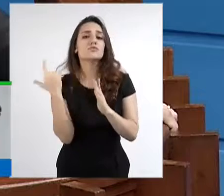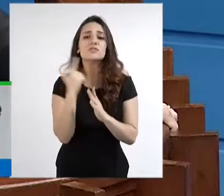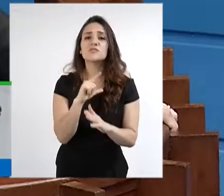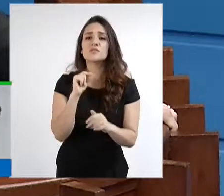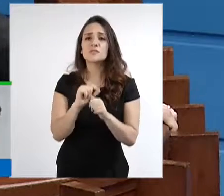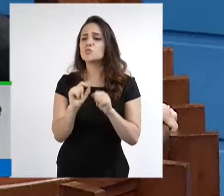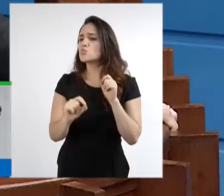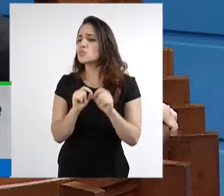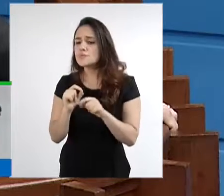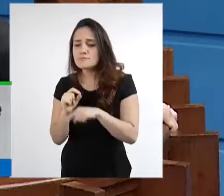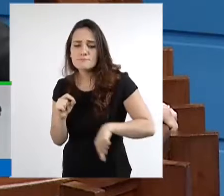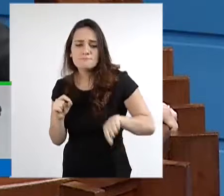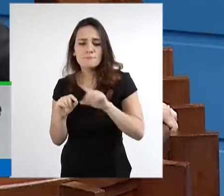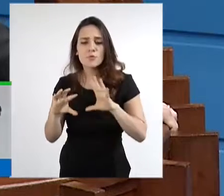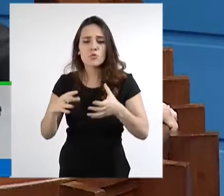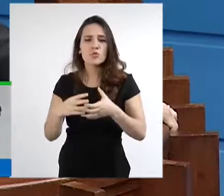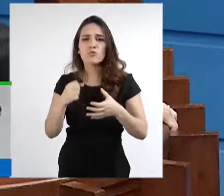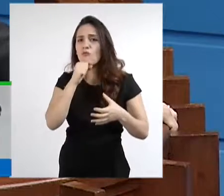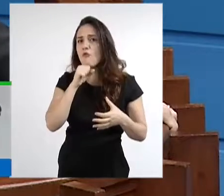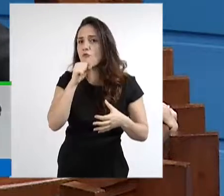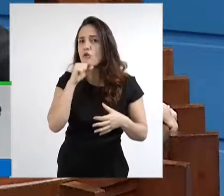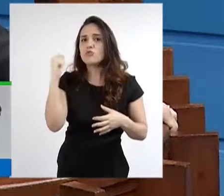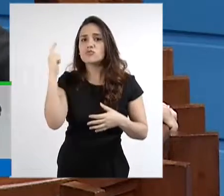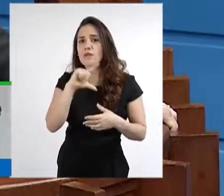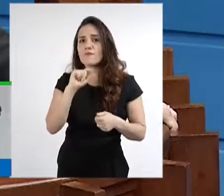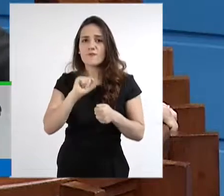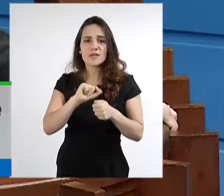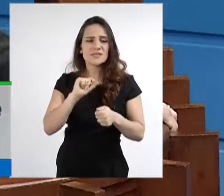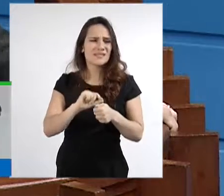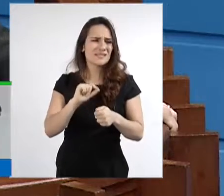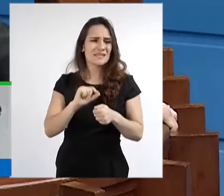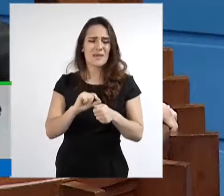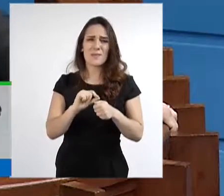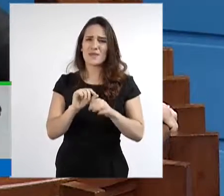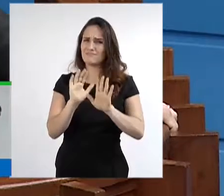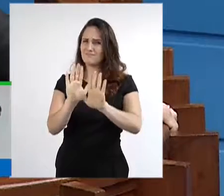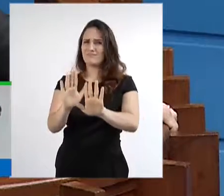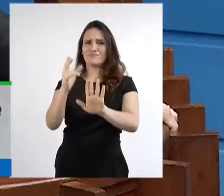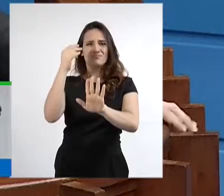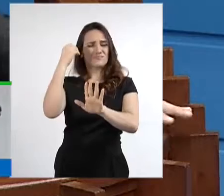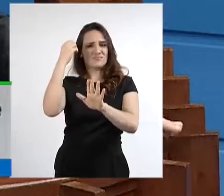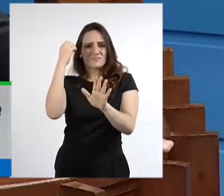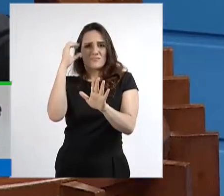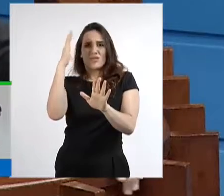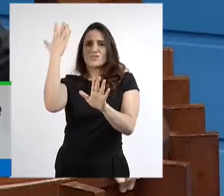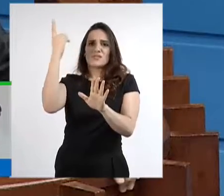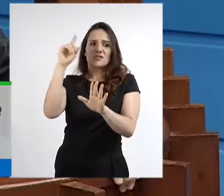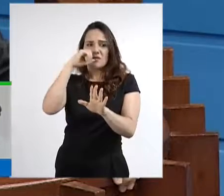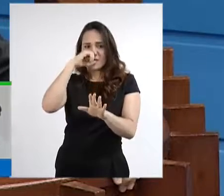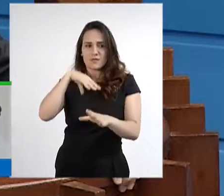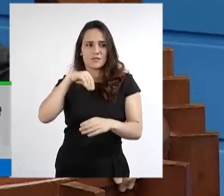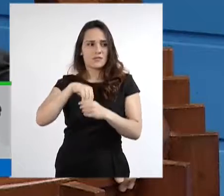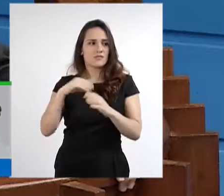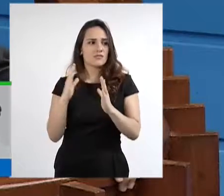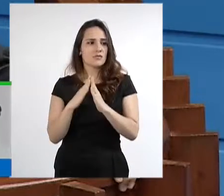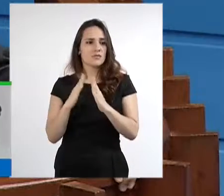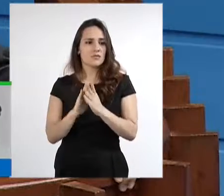idoso precisa tomar para que ele não seja violentado na sua própria